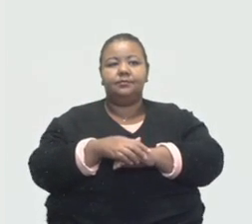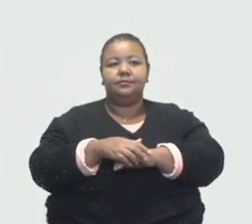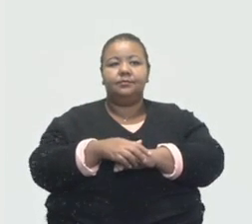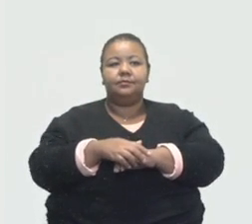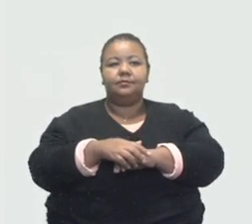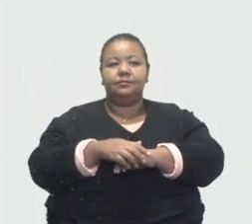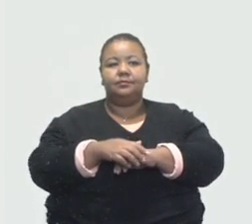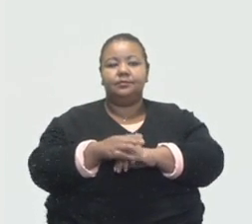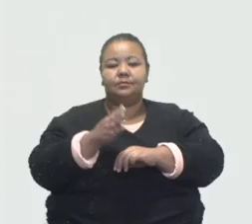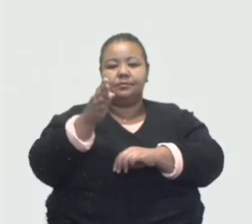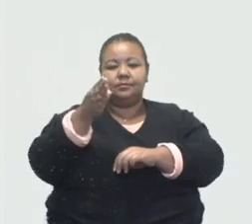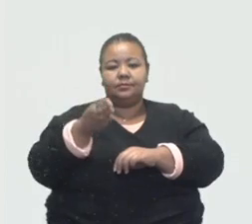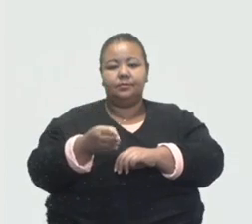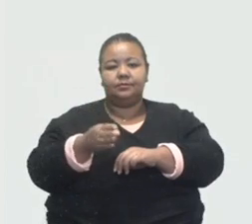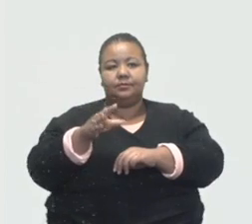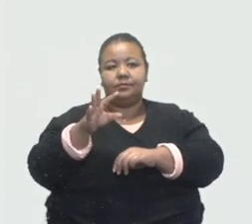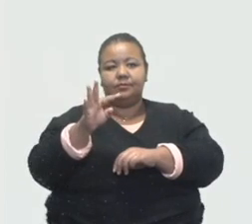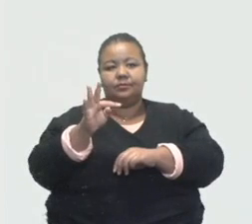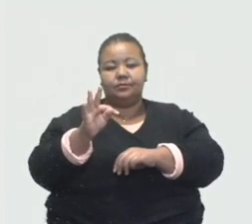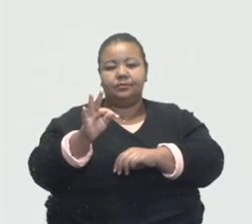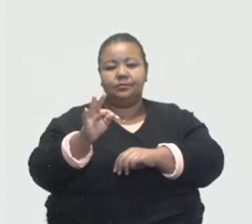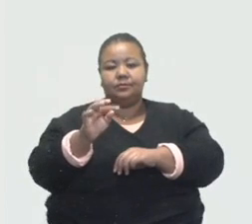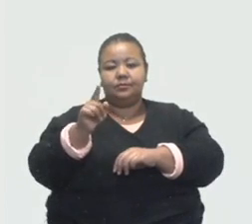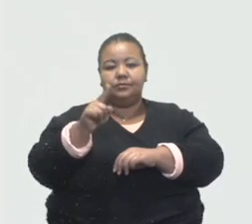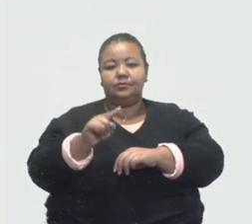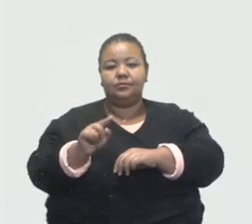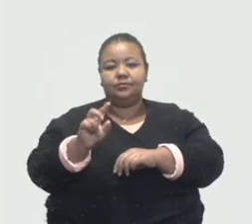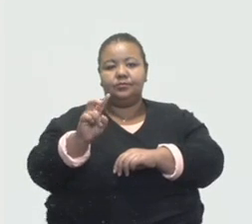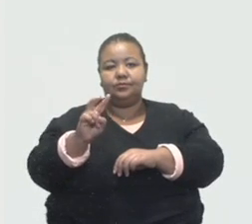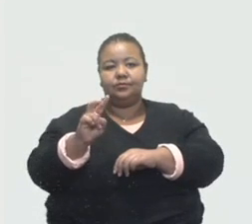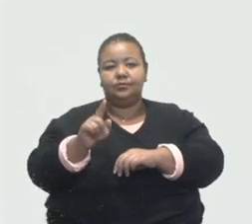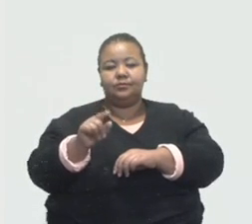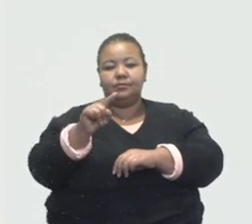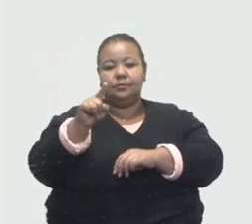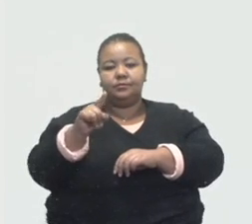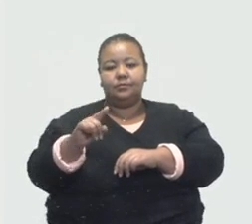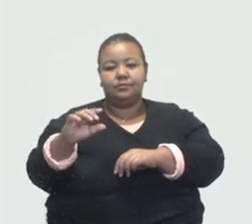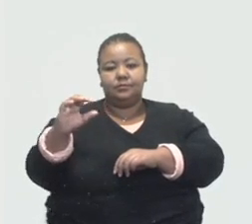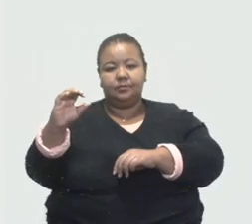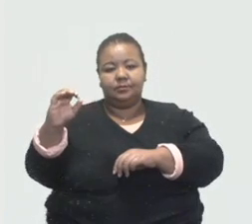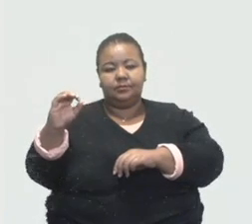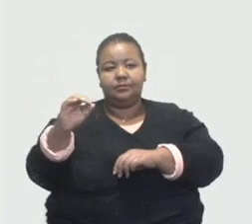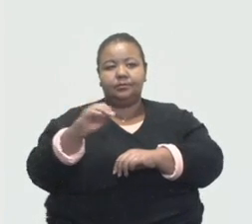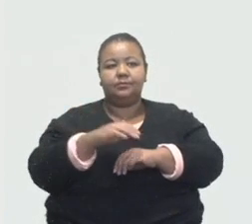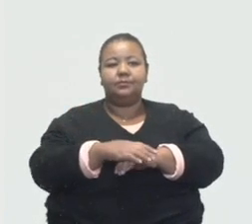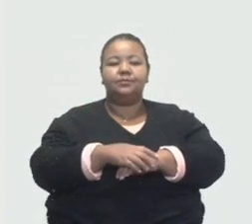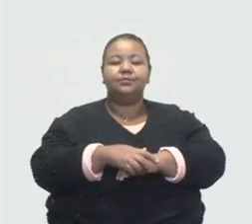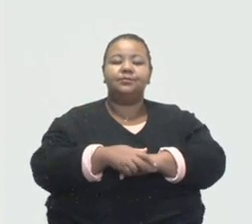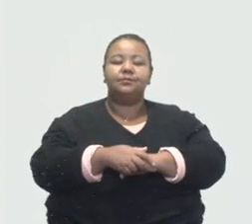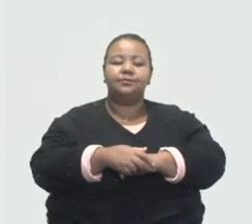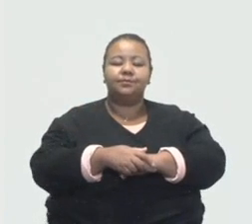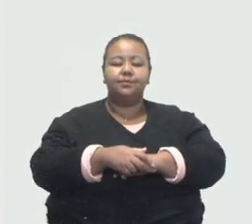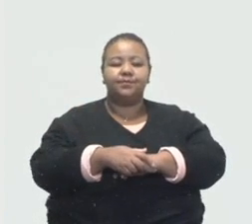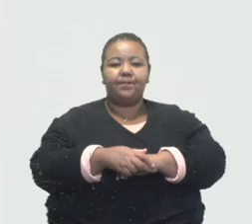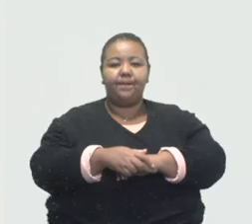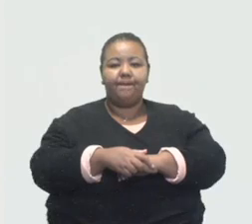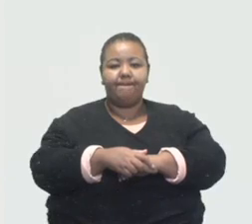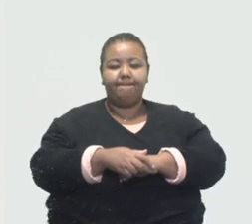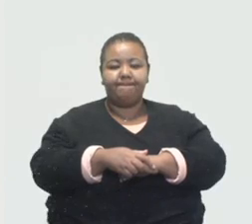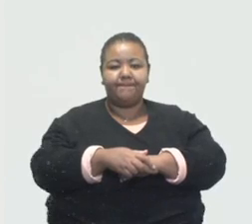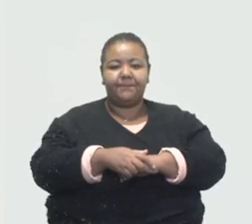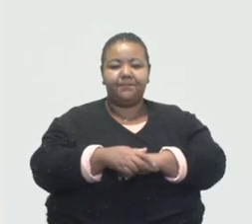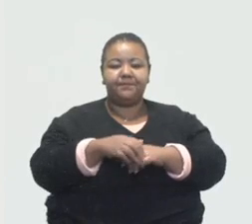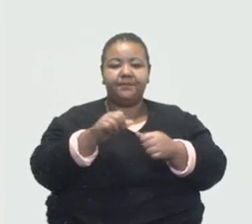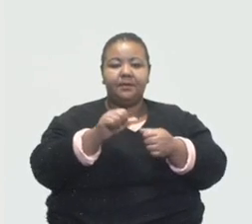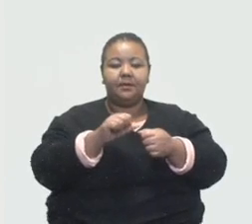tal que a transformação de V leva ao vetor nulo. Então, a gente tem que levar isso em consideração. Para